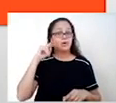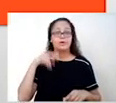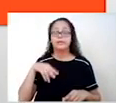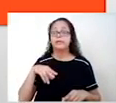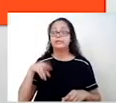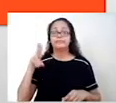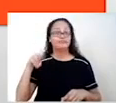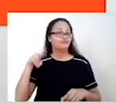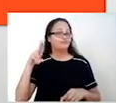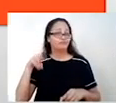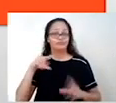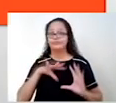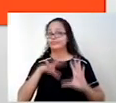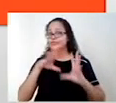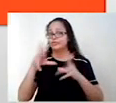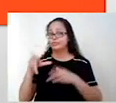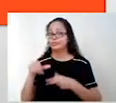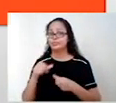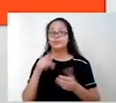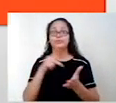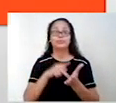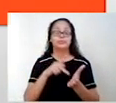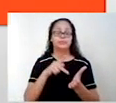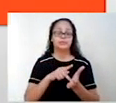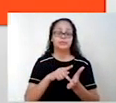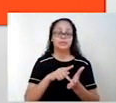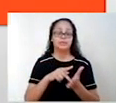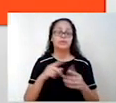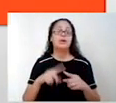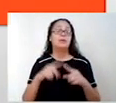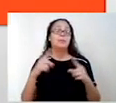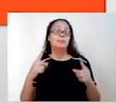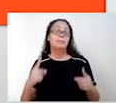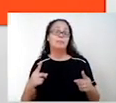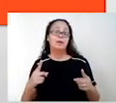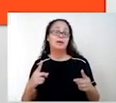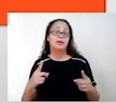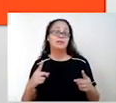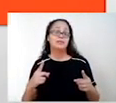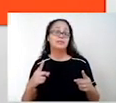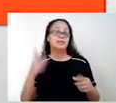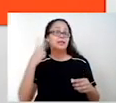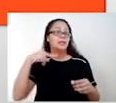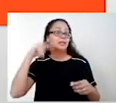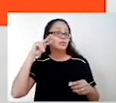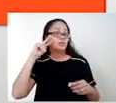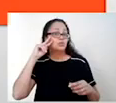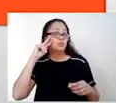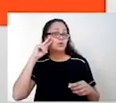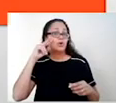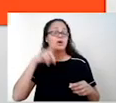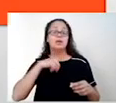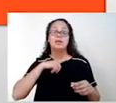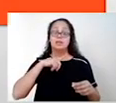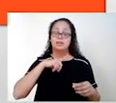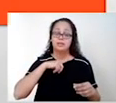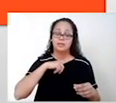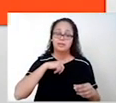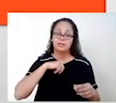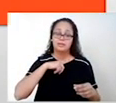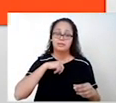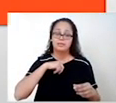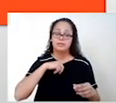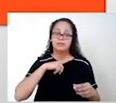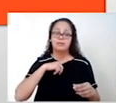mundo real. Tem coisas que seria, se eu considerar como mundo real, seriam incoerentes. Mas, dentro da história, eu tenho essa verossimilhança. A externa